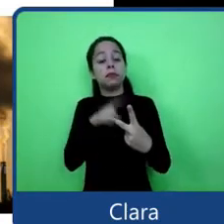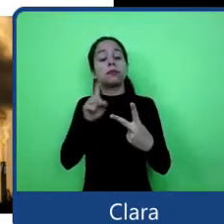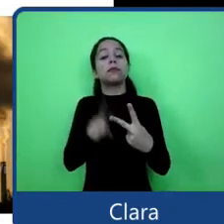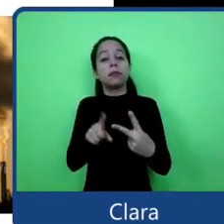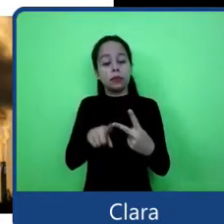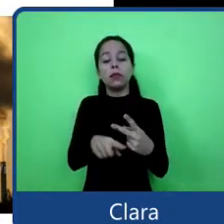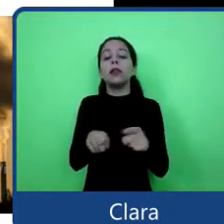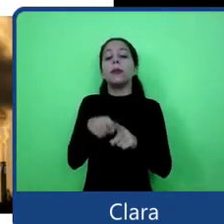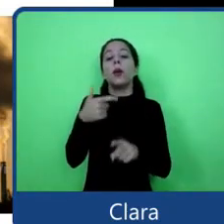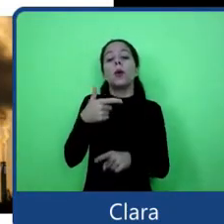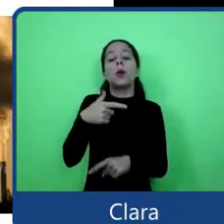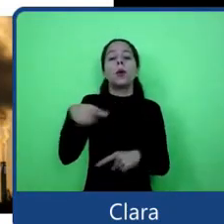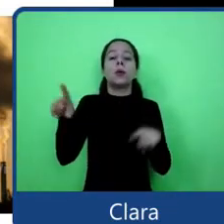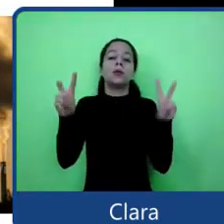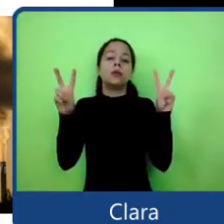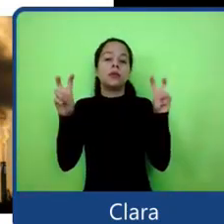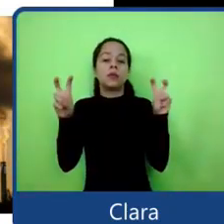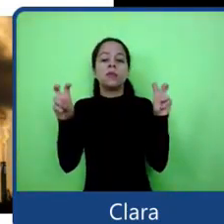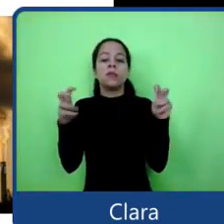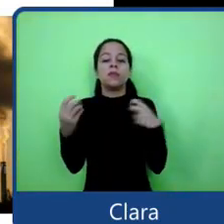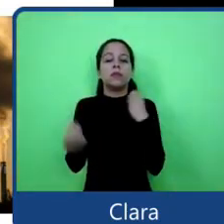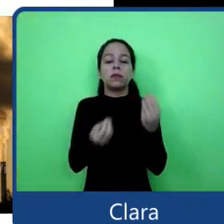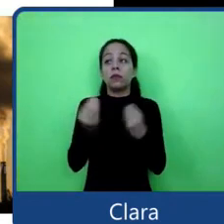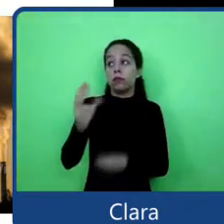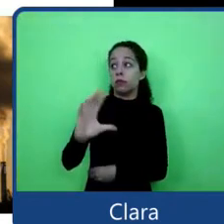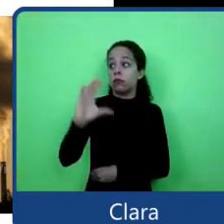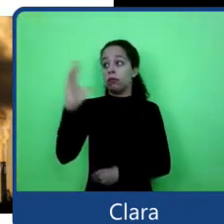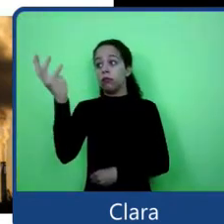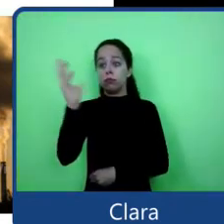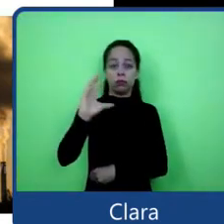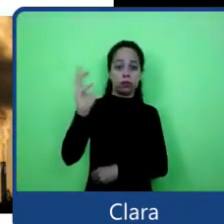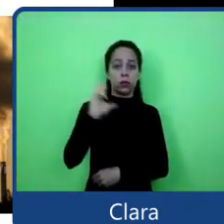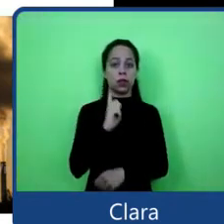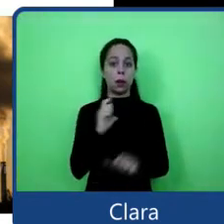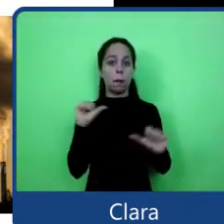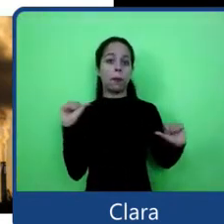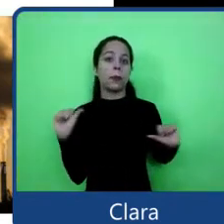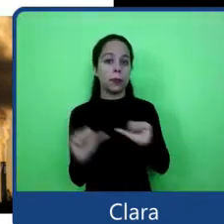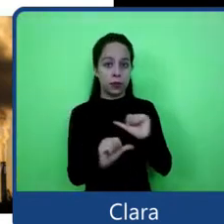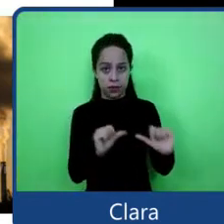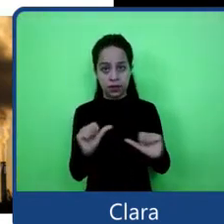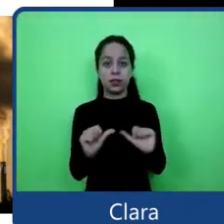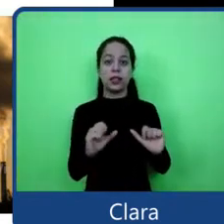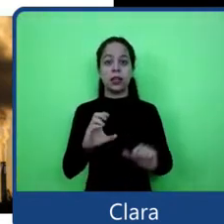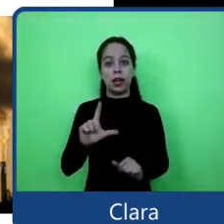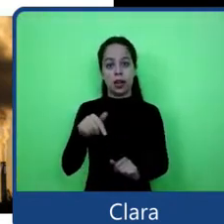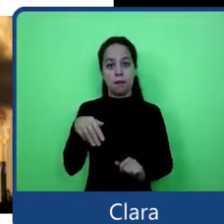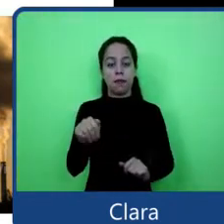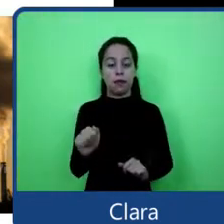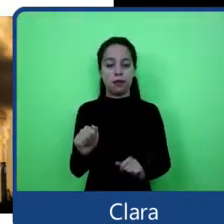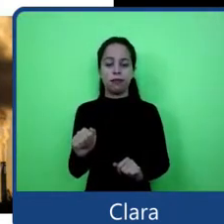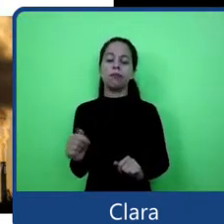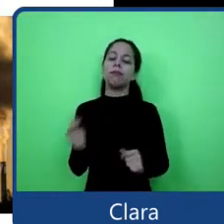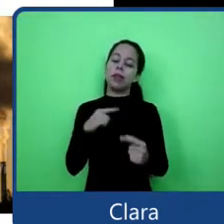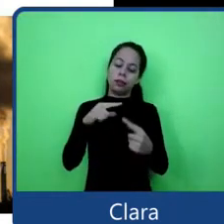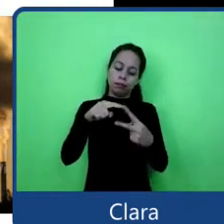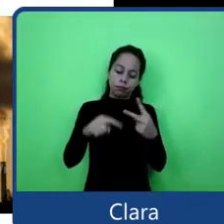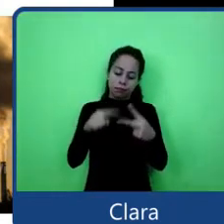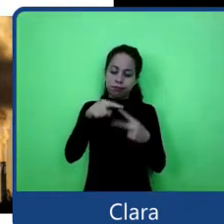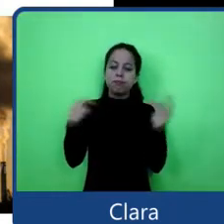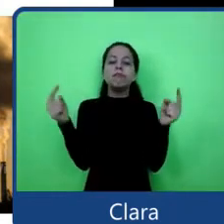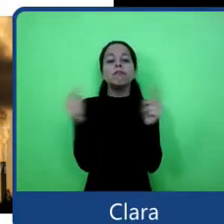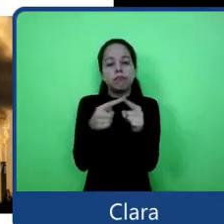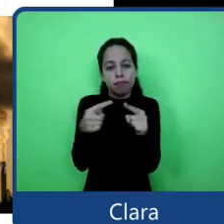que é as mudanças climáticas, né? Então, existe uma sinergia entre esses dois problemas, né? Porque as fontes que emitem